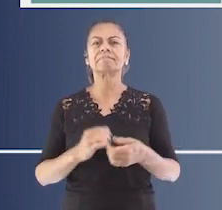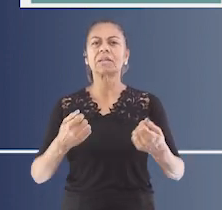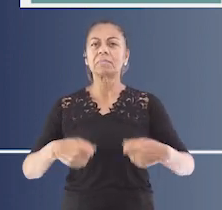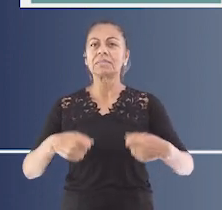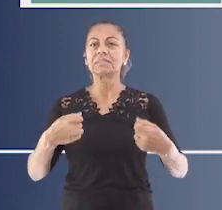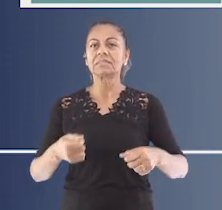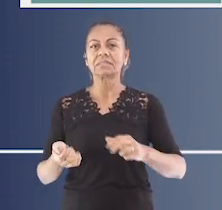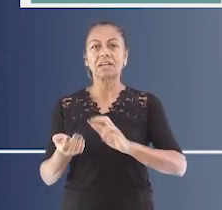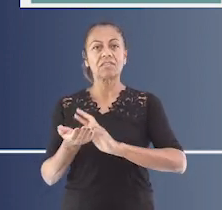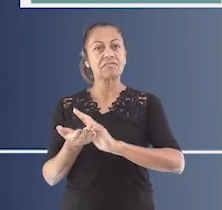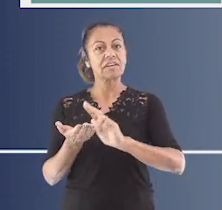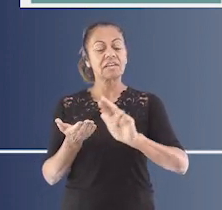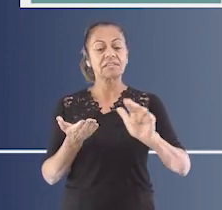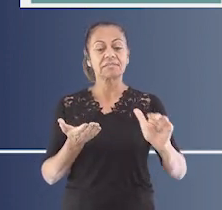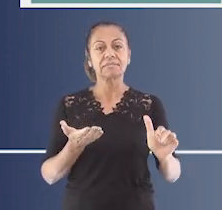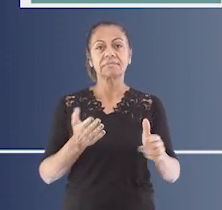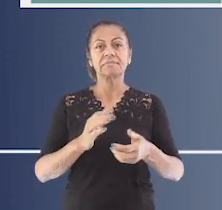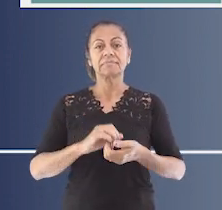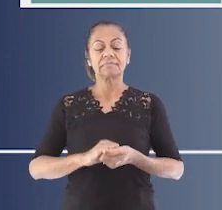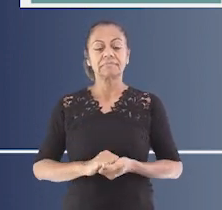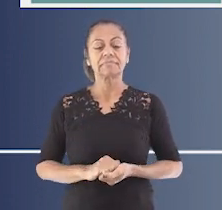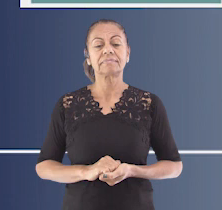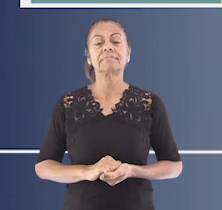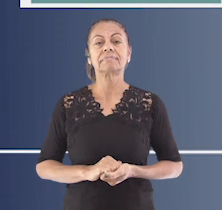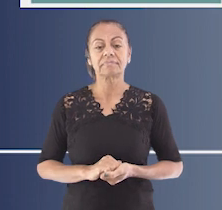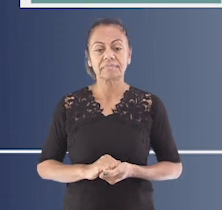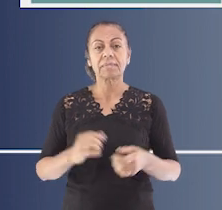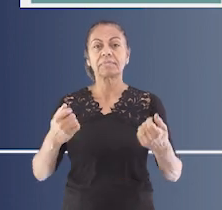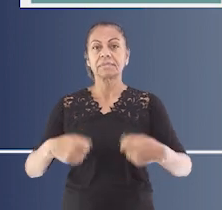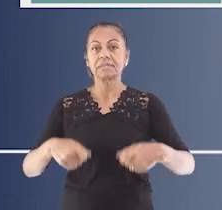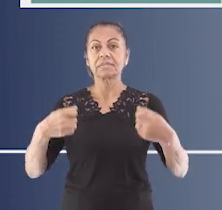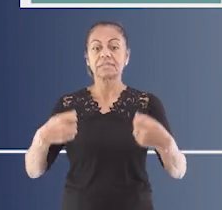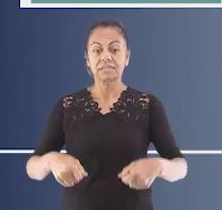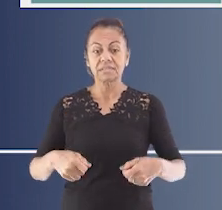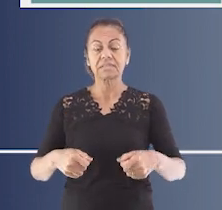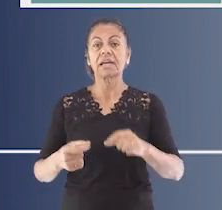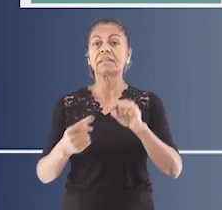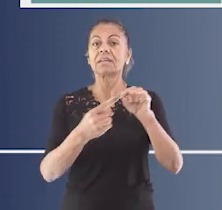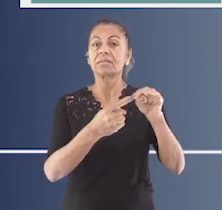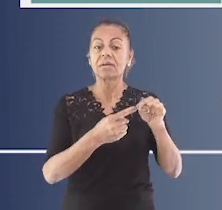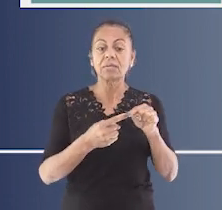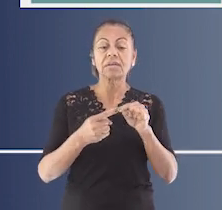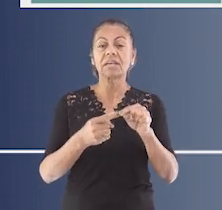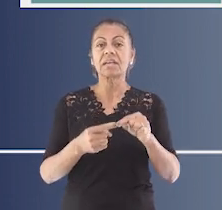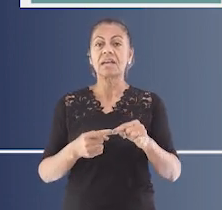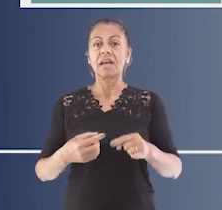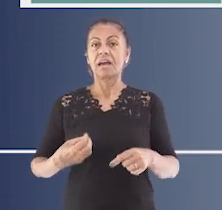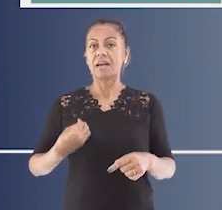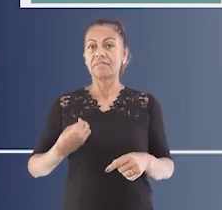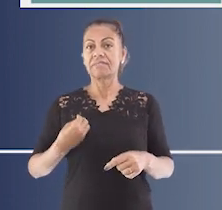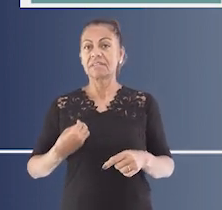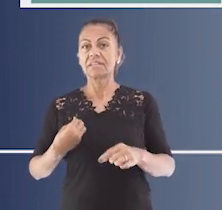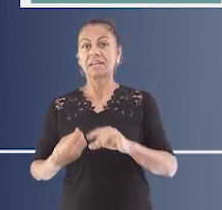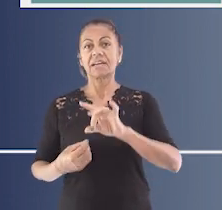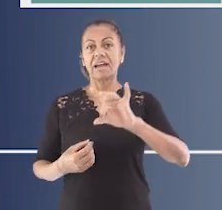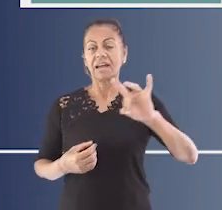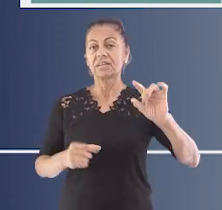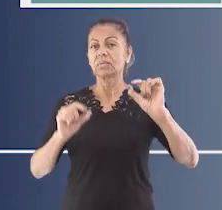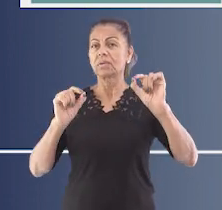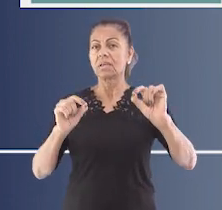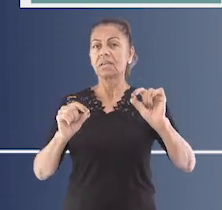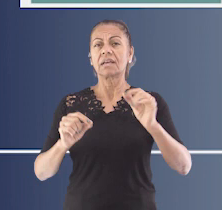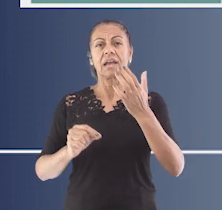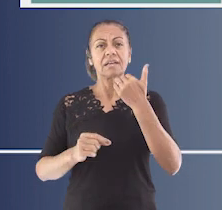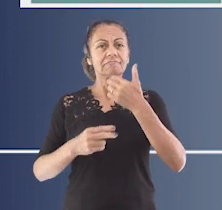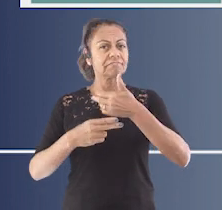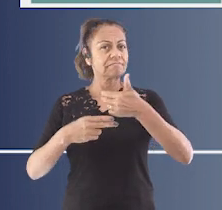endomorfo e mesomorfo. Daí, observamos que cada tipo possui também necessidades